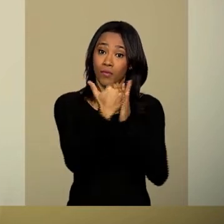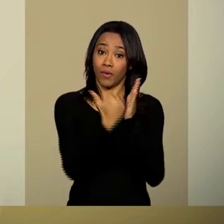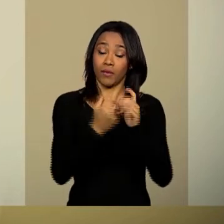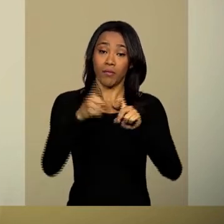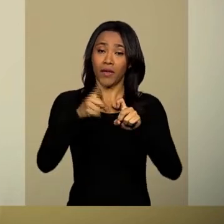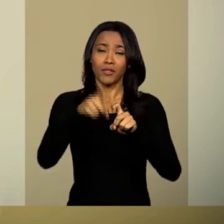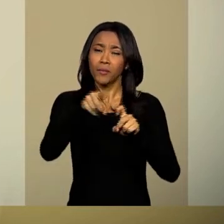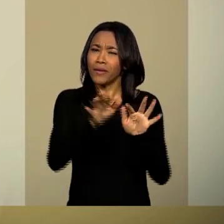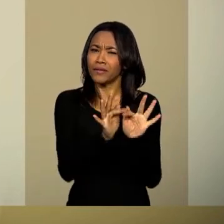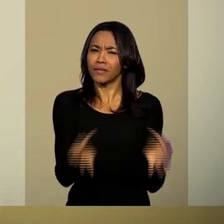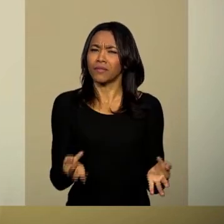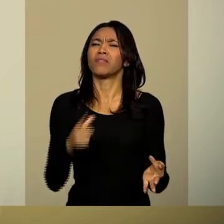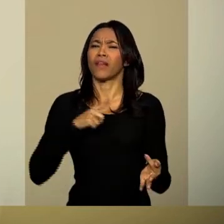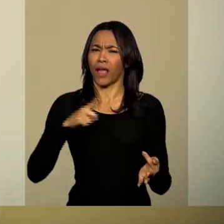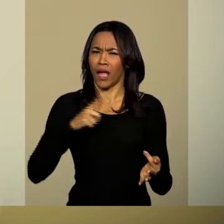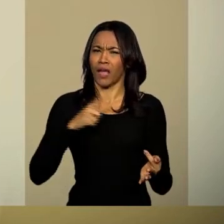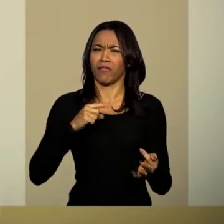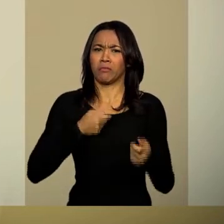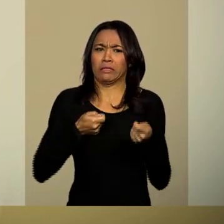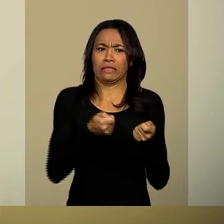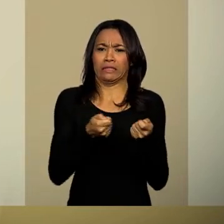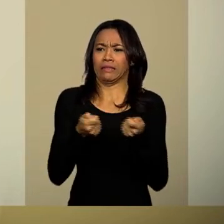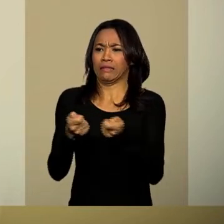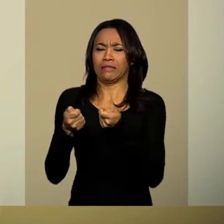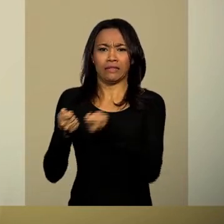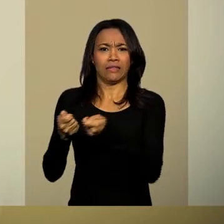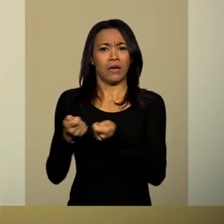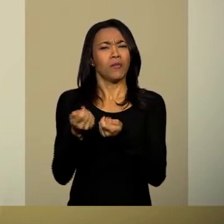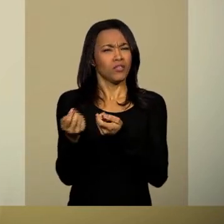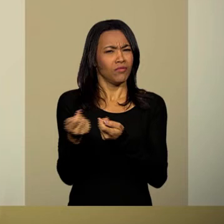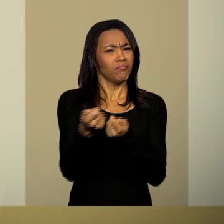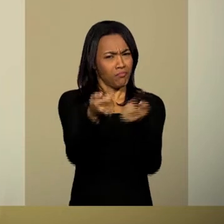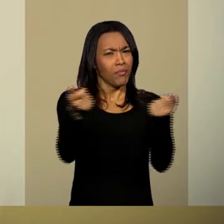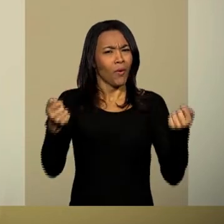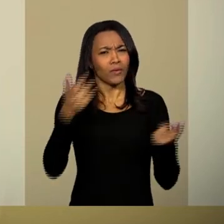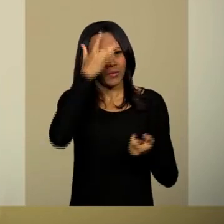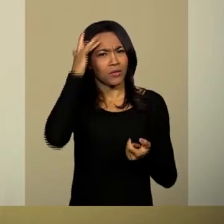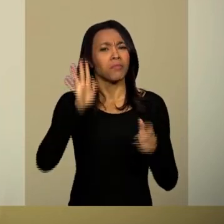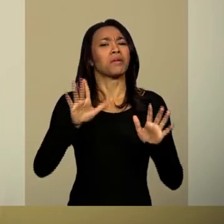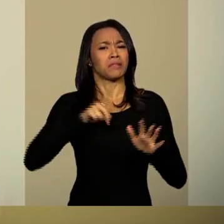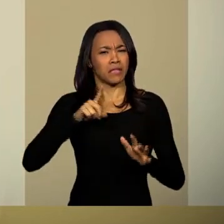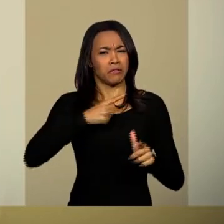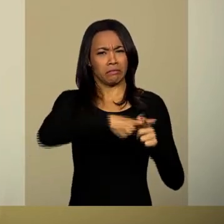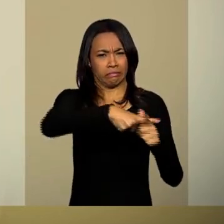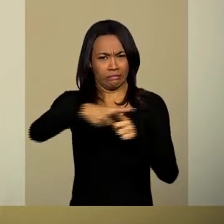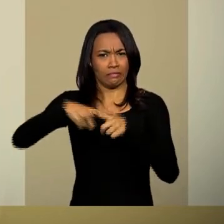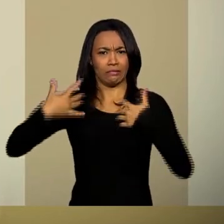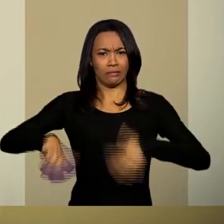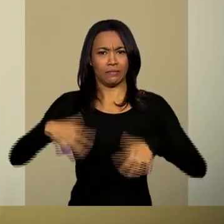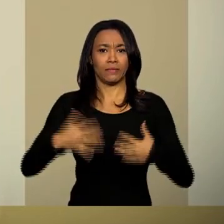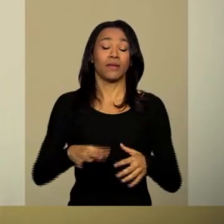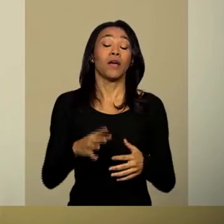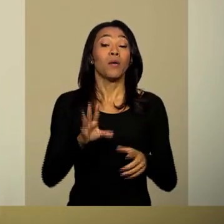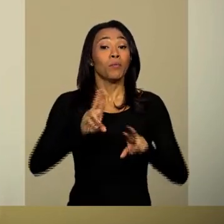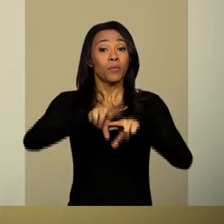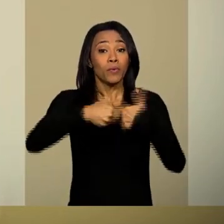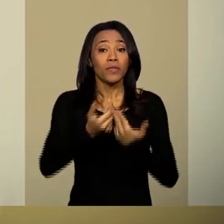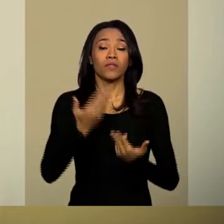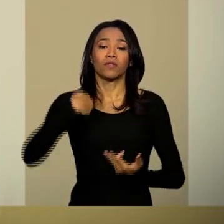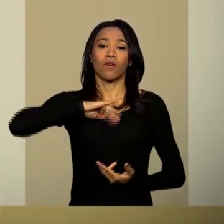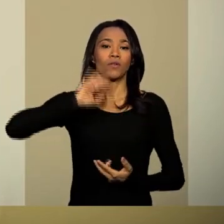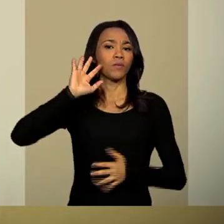simples Teve muita resistência de poucas pessoas mas muita resistência por isso Luciano tomamos a